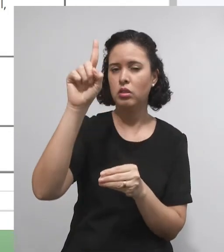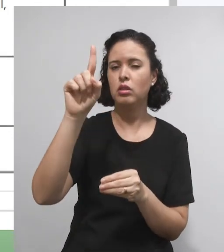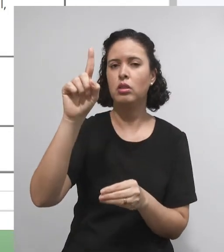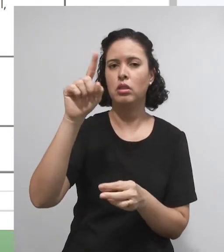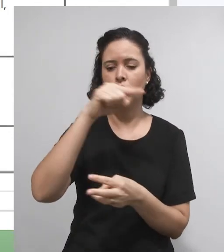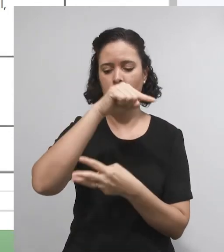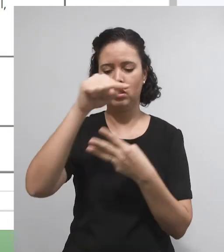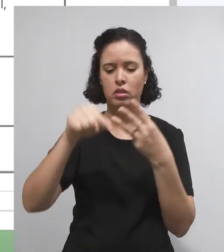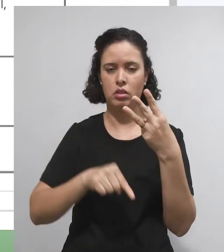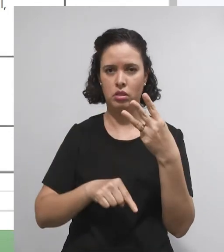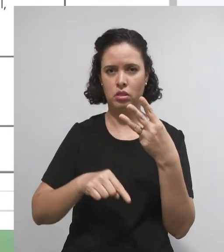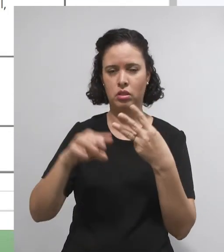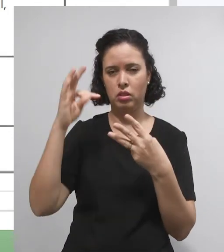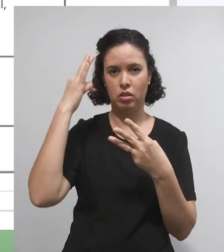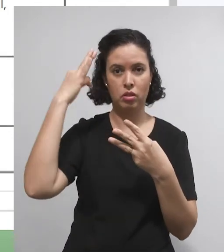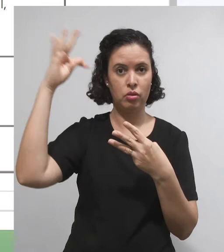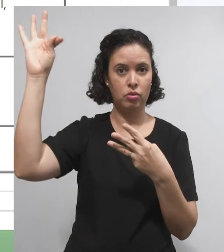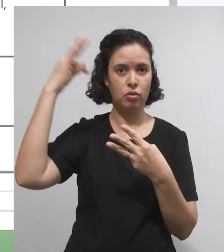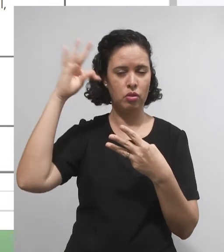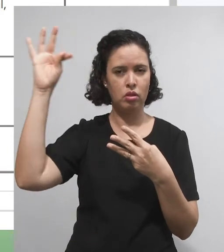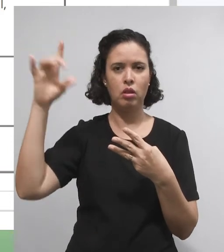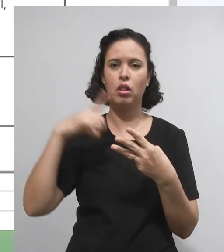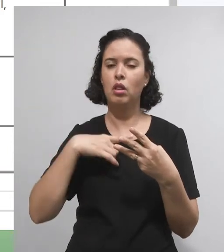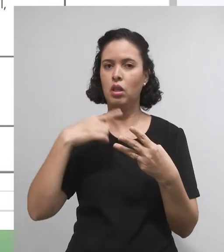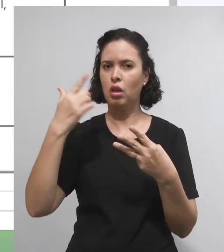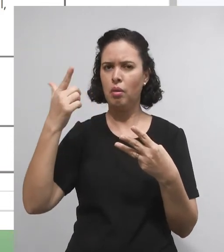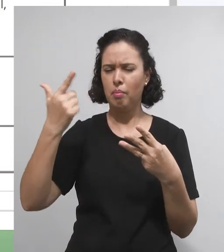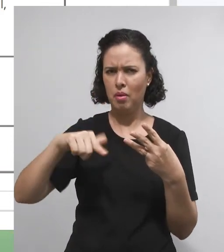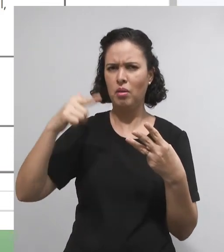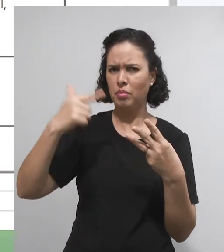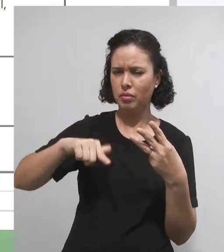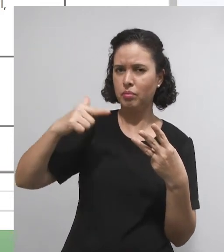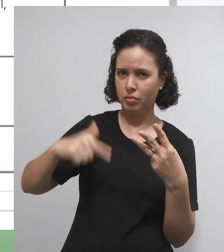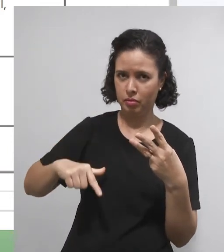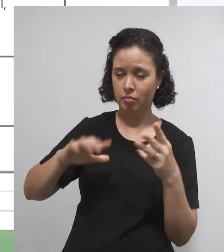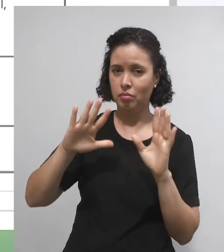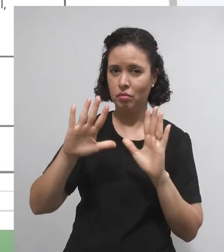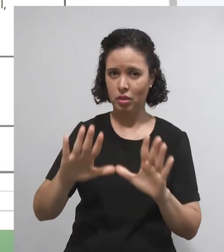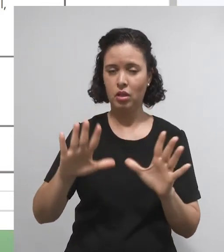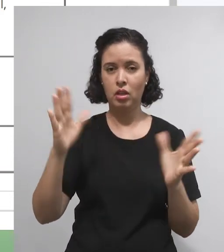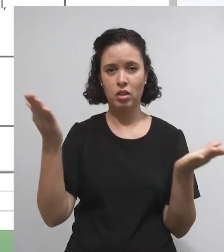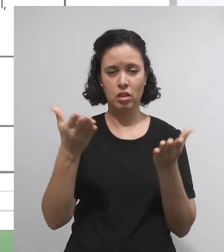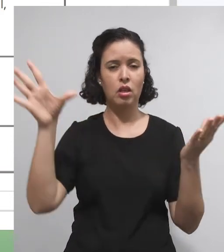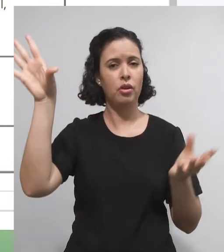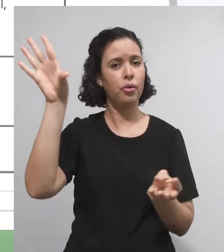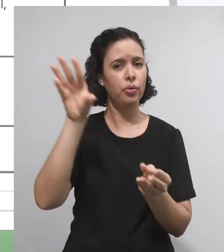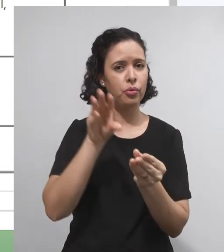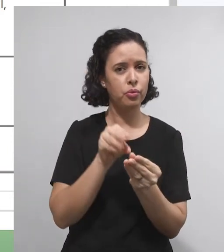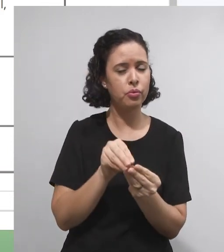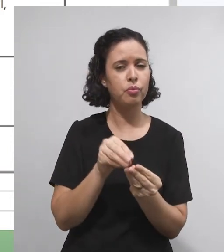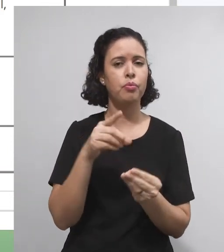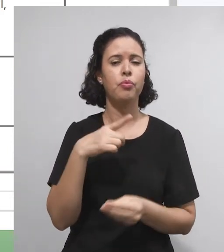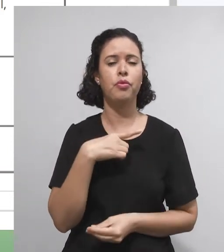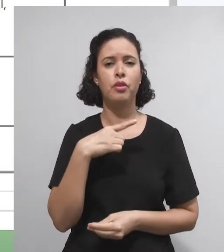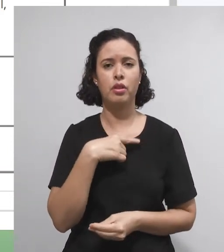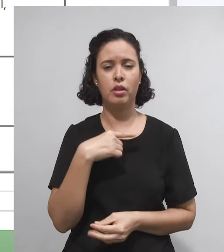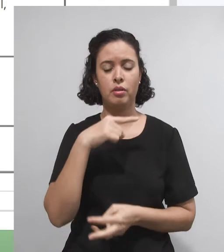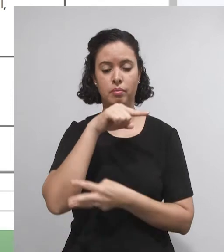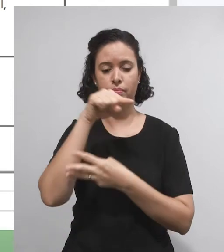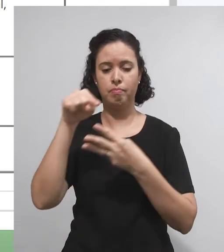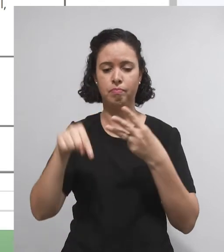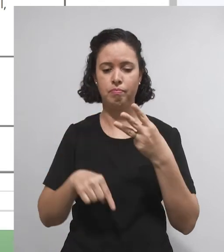ideias das 3 grandes teorias. Existem outras reflexões, mas de modo resumido, a gente